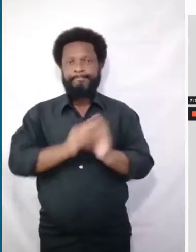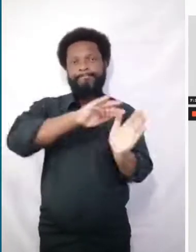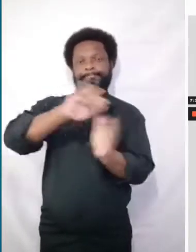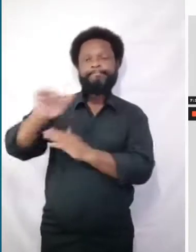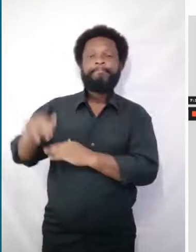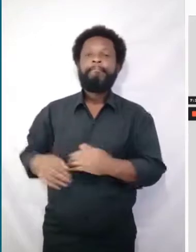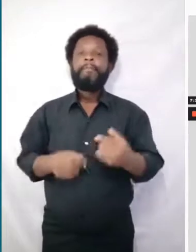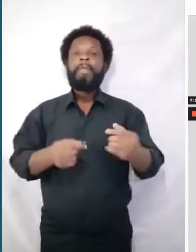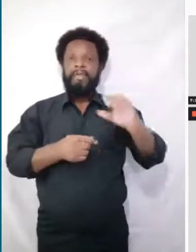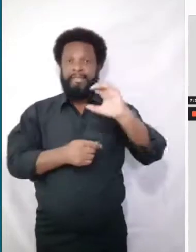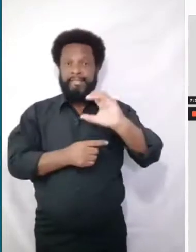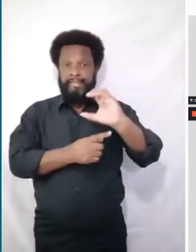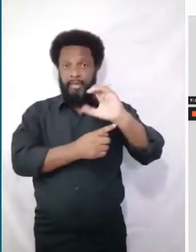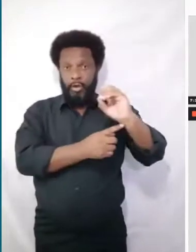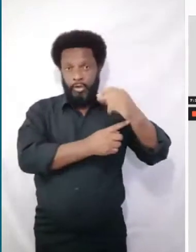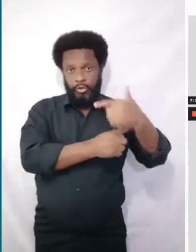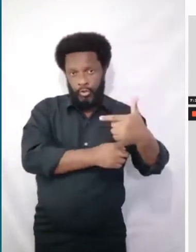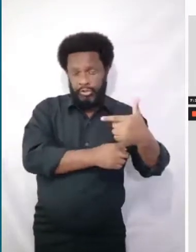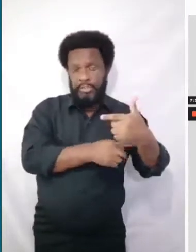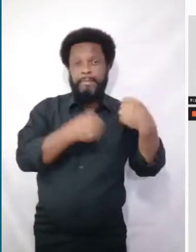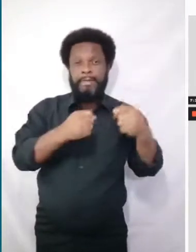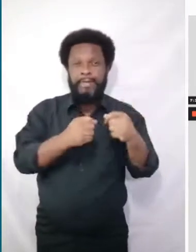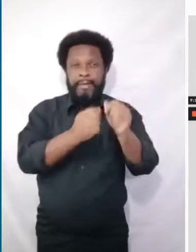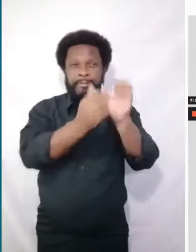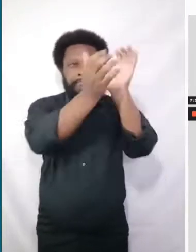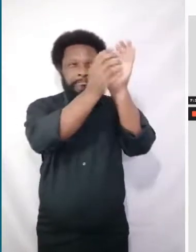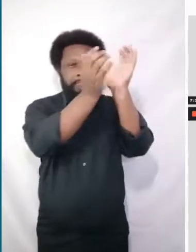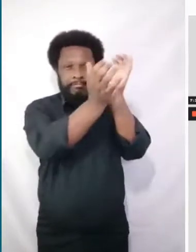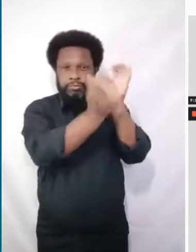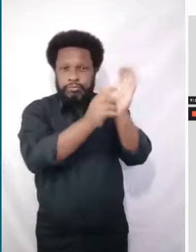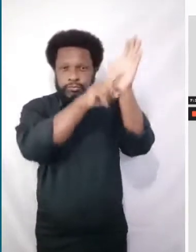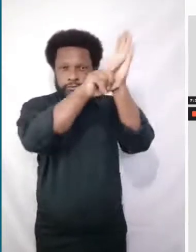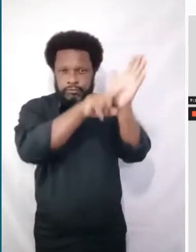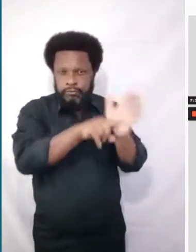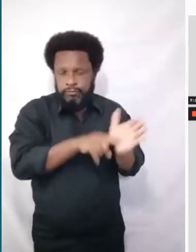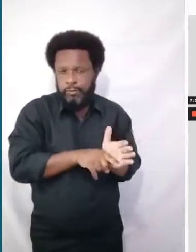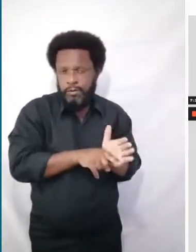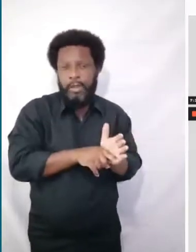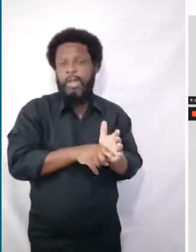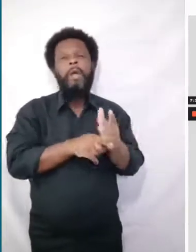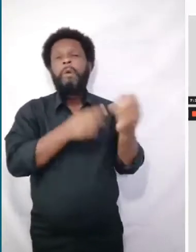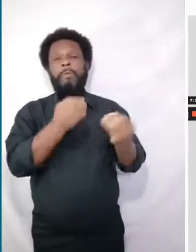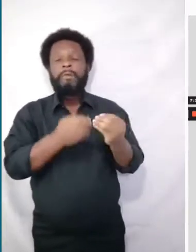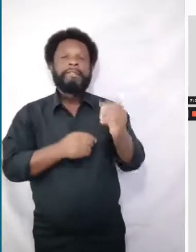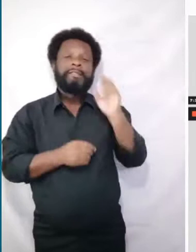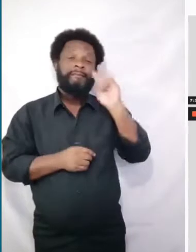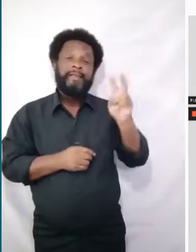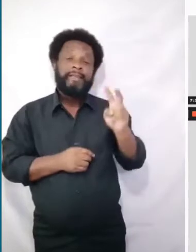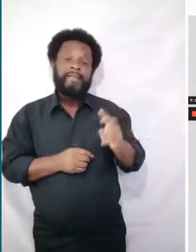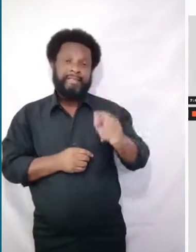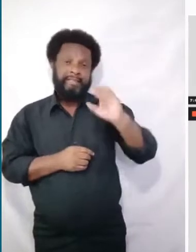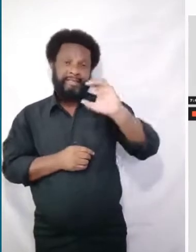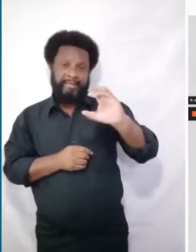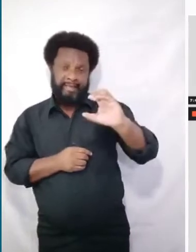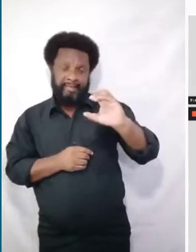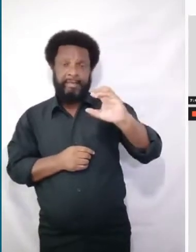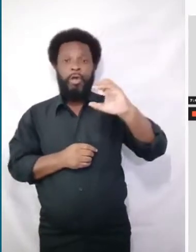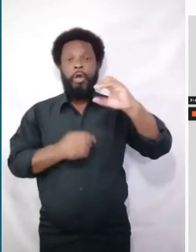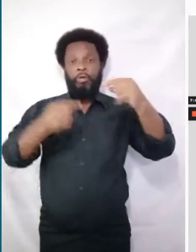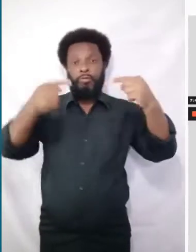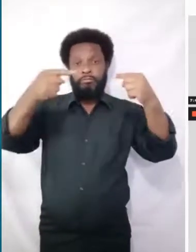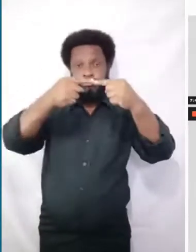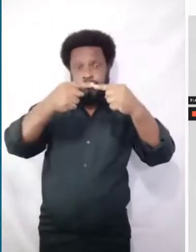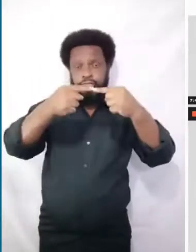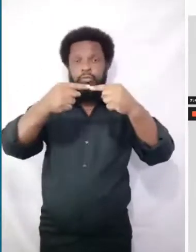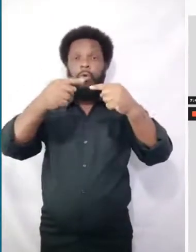polar. Próxima molécula, CO2. Bem, eu tenho que analisar cada conjunto de ligação, tá? Então, vamos primeiro analisar esse C